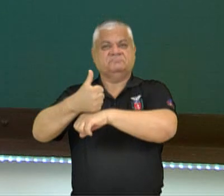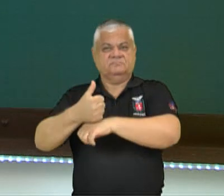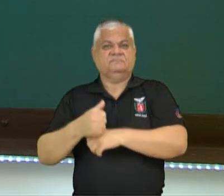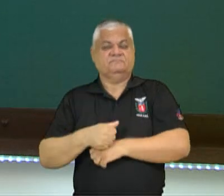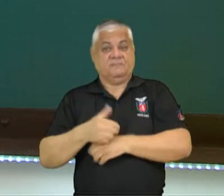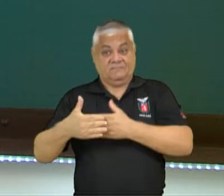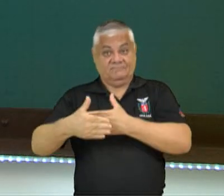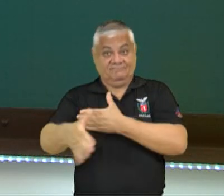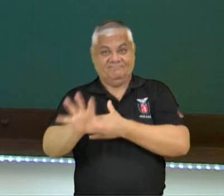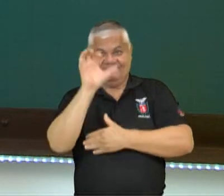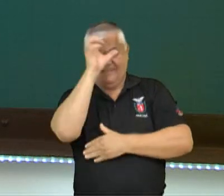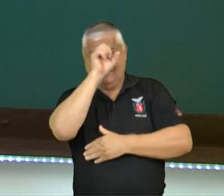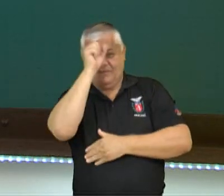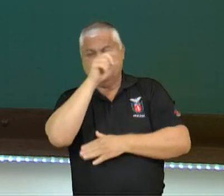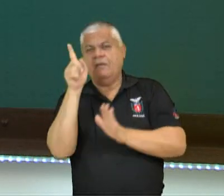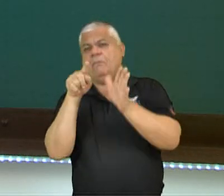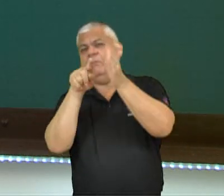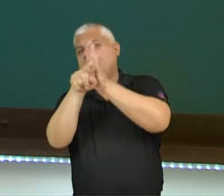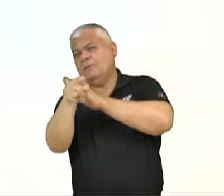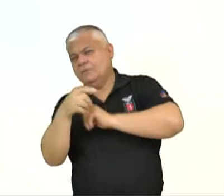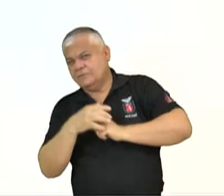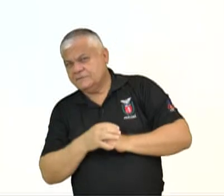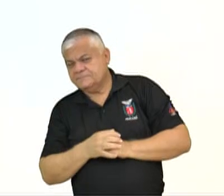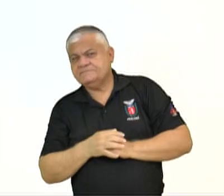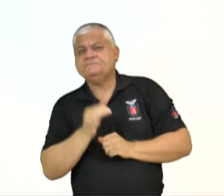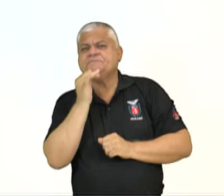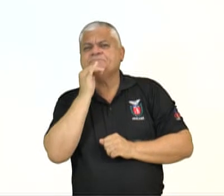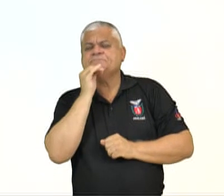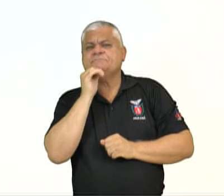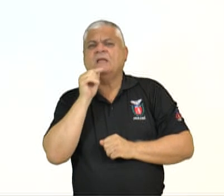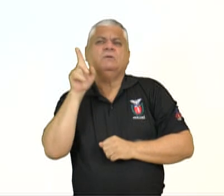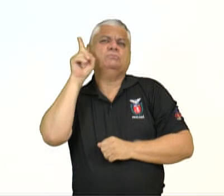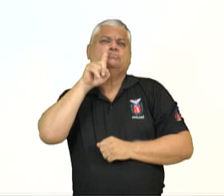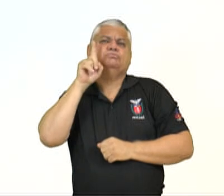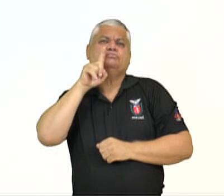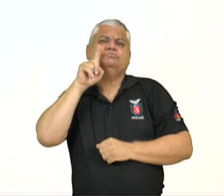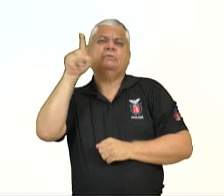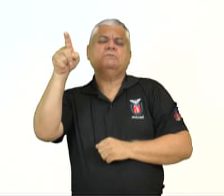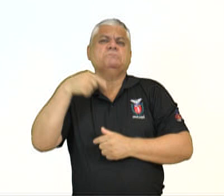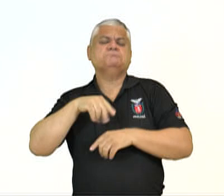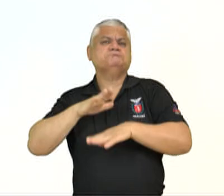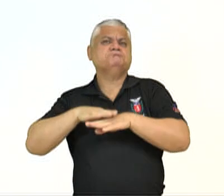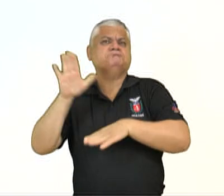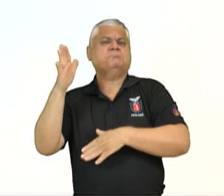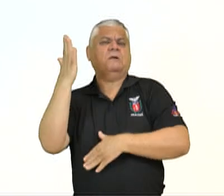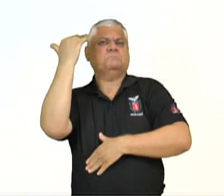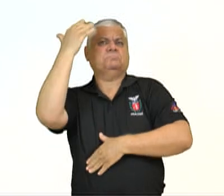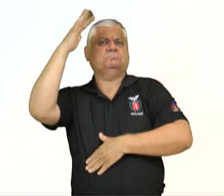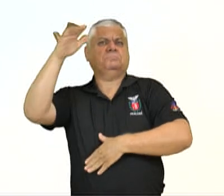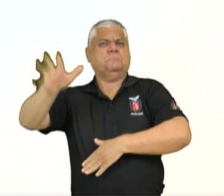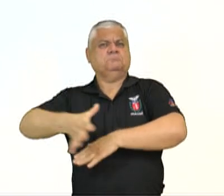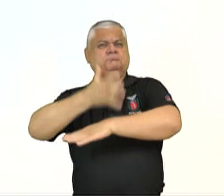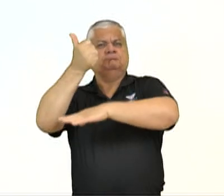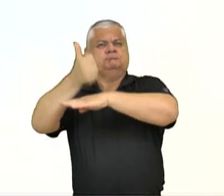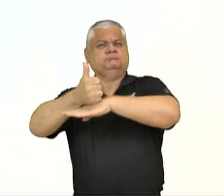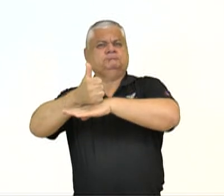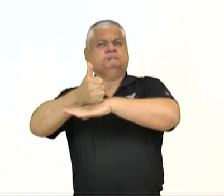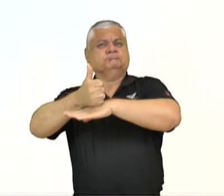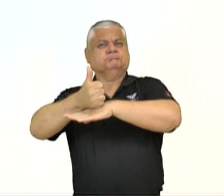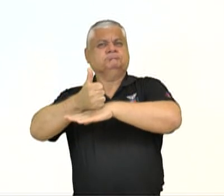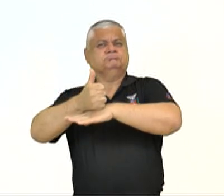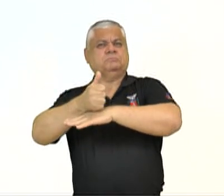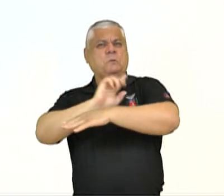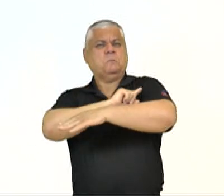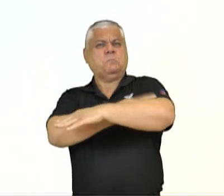vídeo. Olha só, a pergunta aqui para a gente iniciar. Por que os Estados Unidos são considerados então uma potência mundial? Vamos